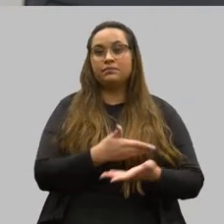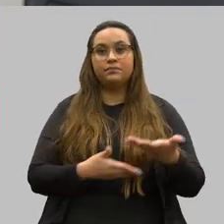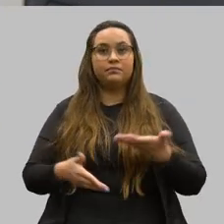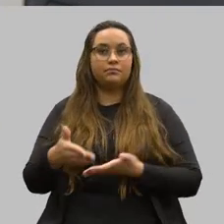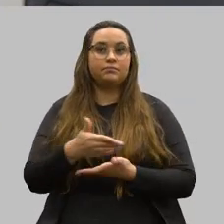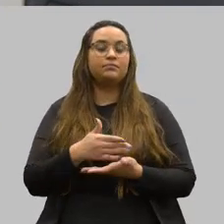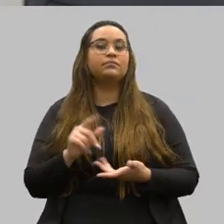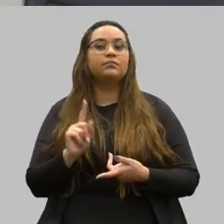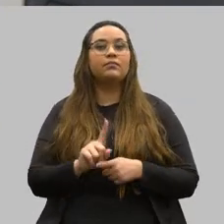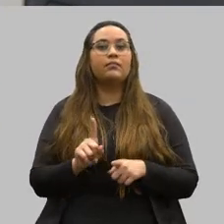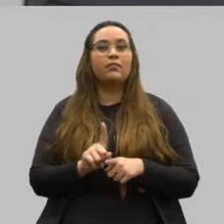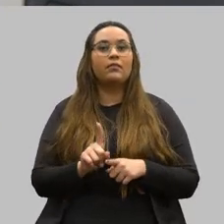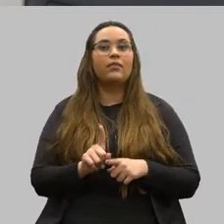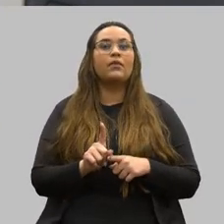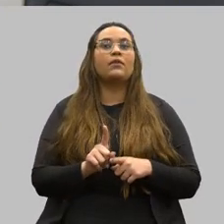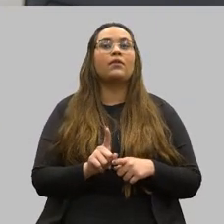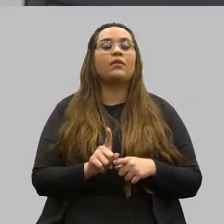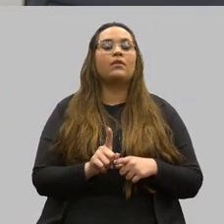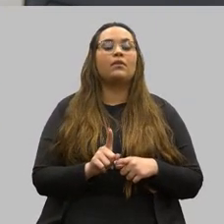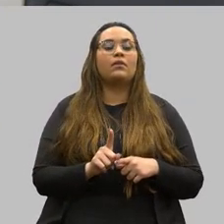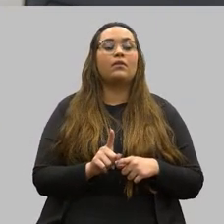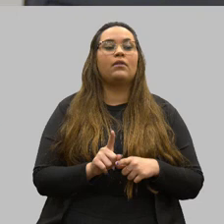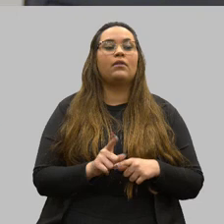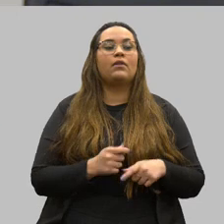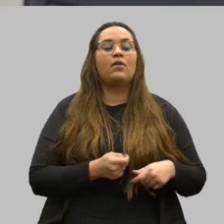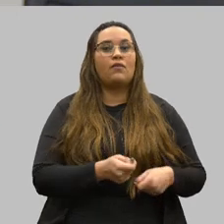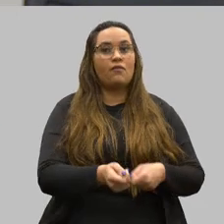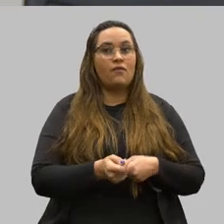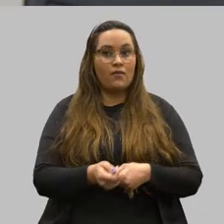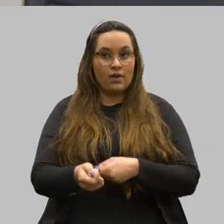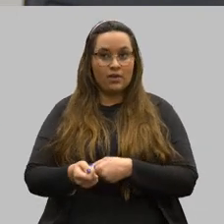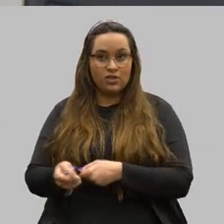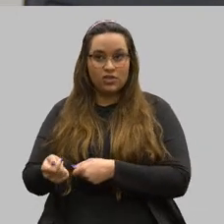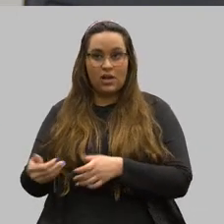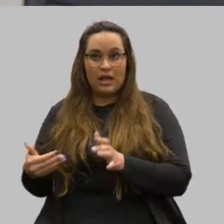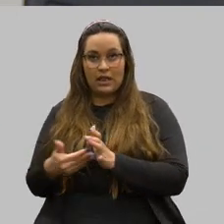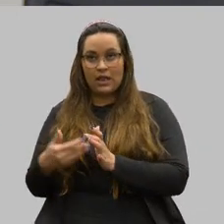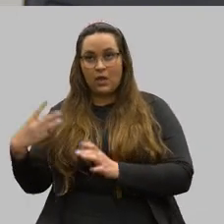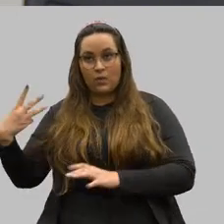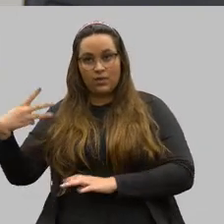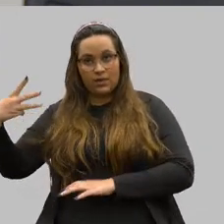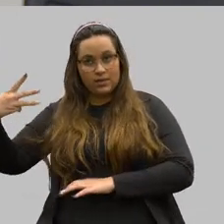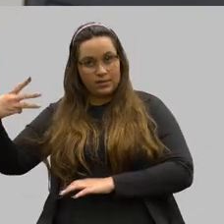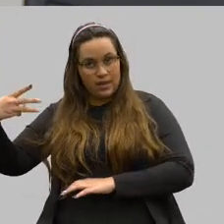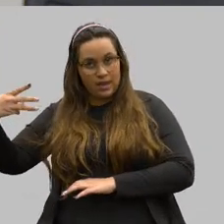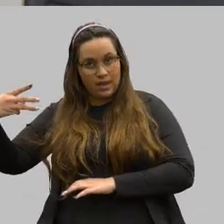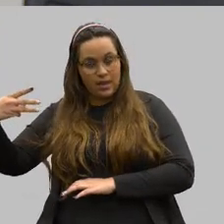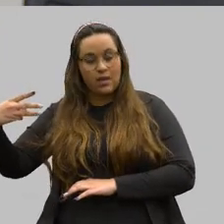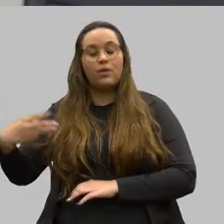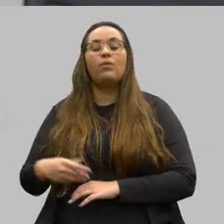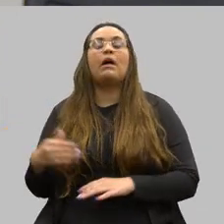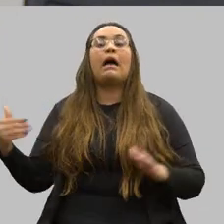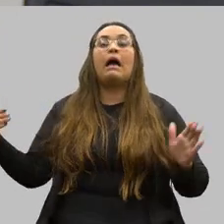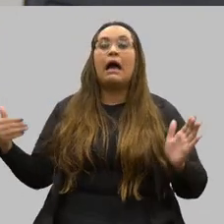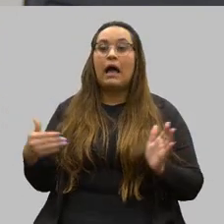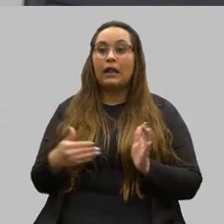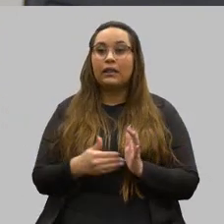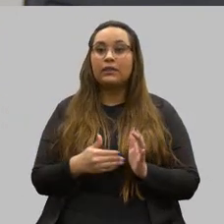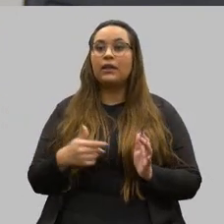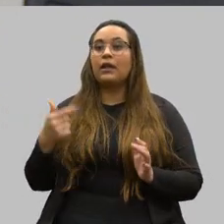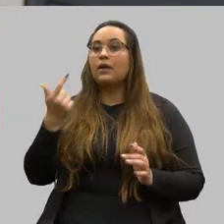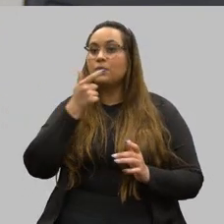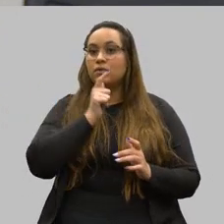eh que legalmente só até o terceiro andar E aí nesse momento nós até que fosse feito a